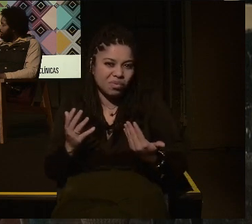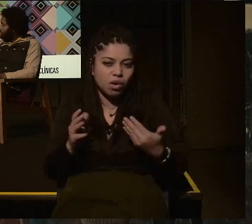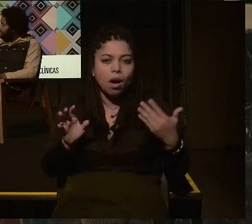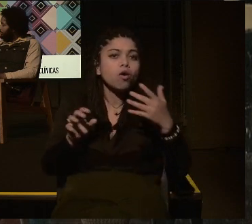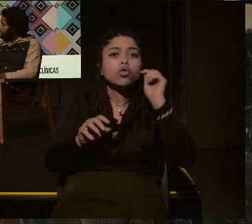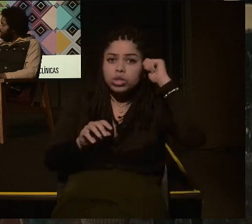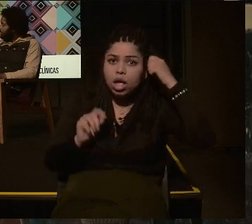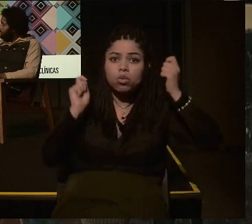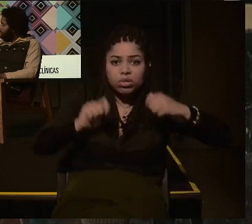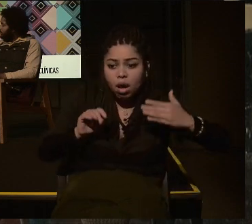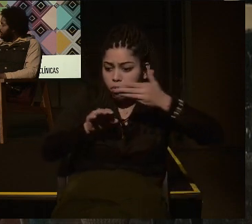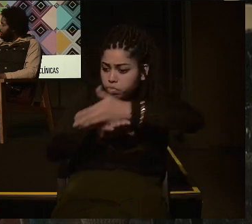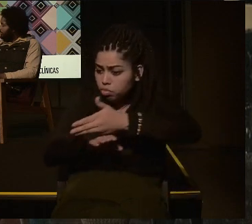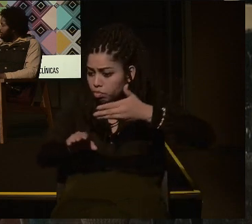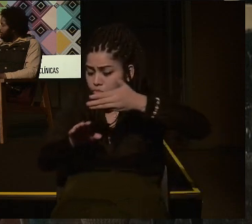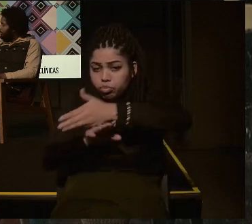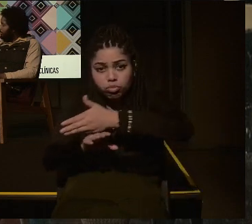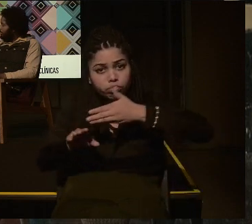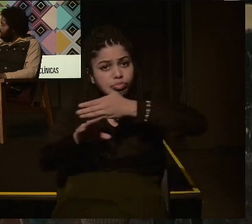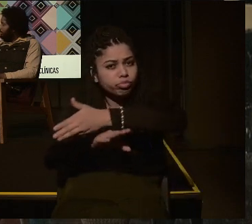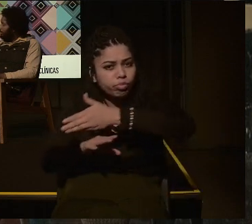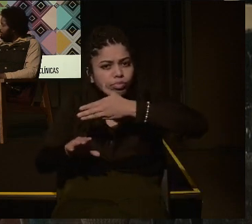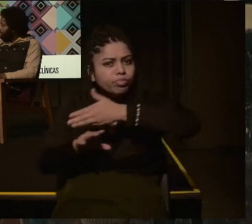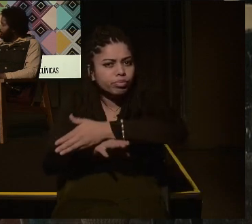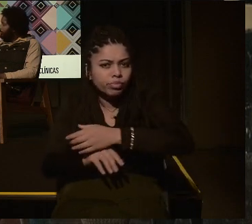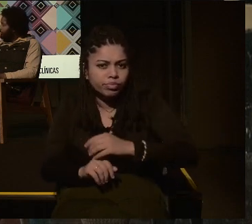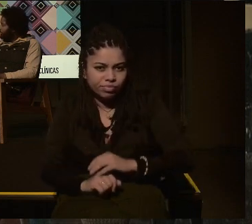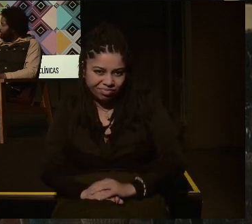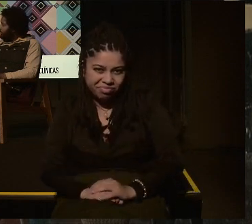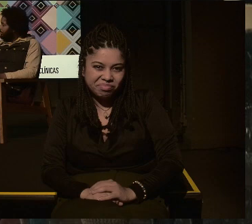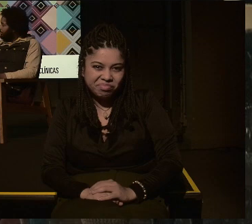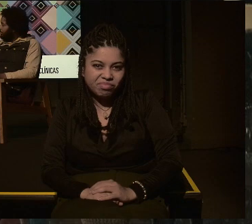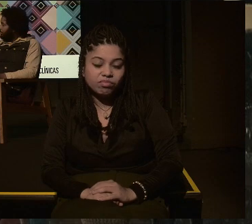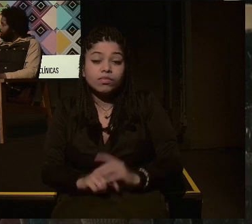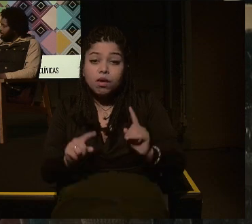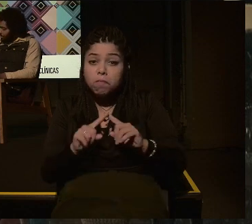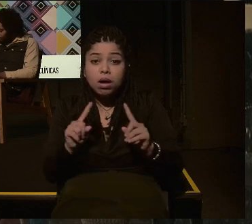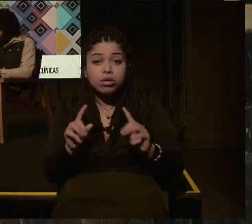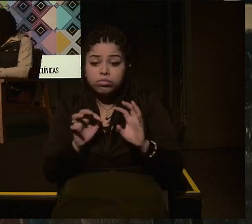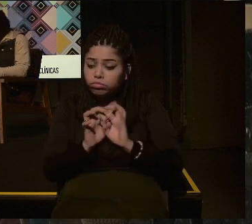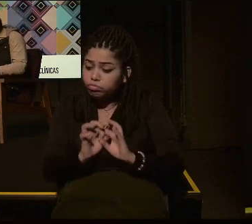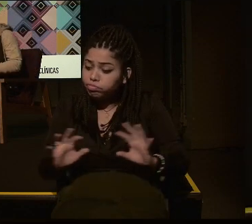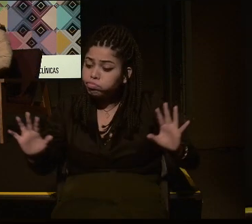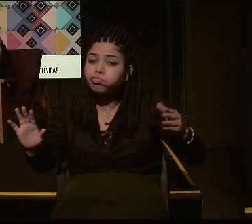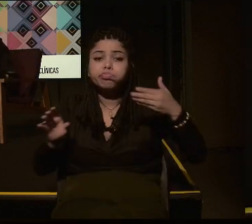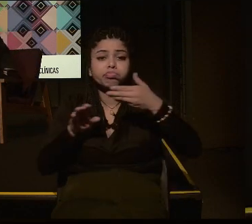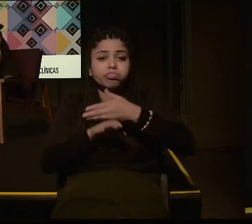e também dentro desse sistema de forma estratificada, mas sempre adentrou.